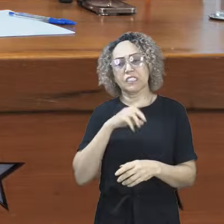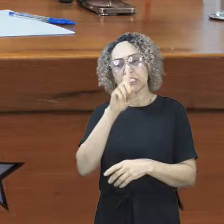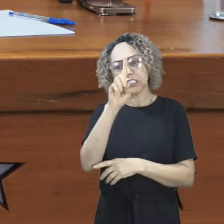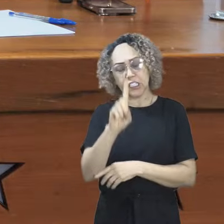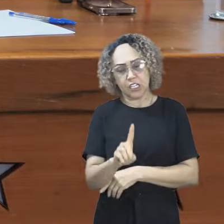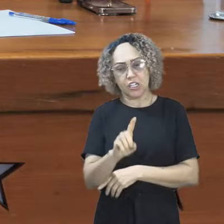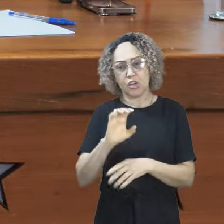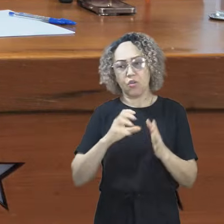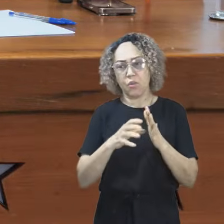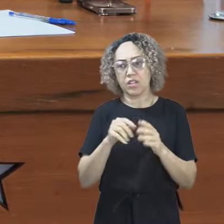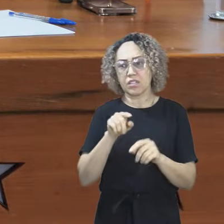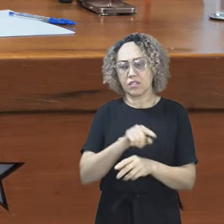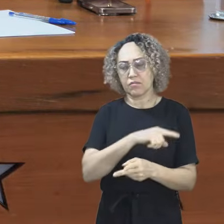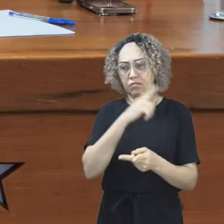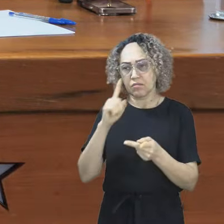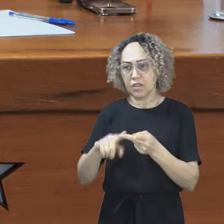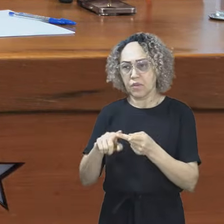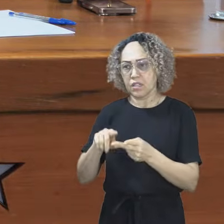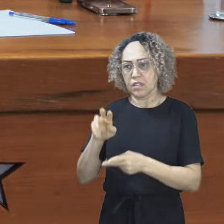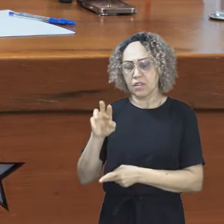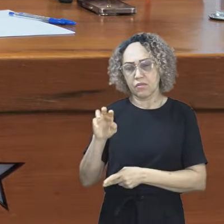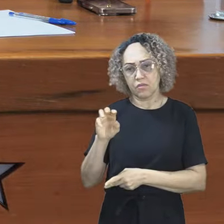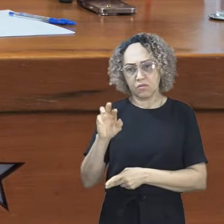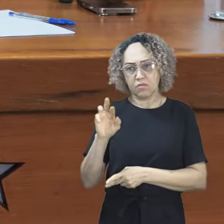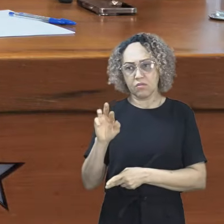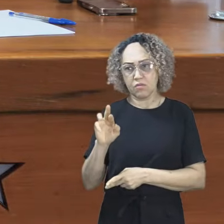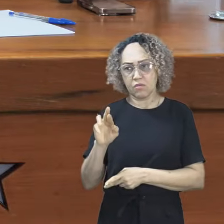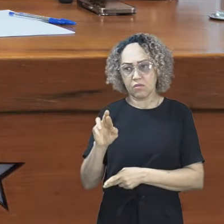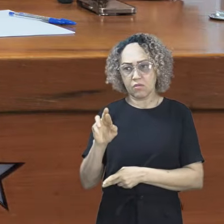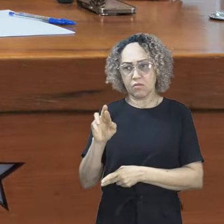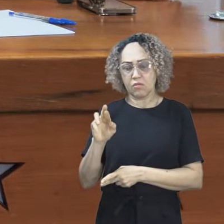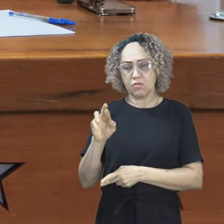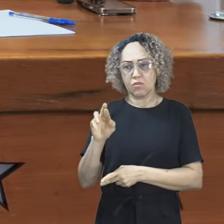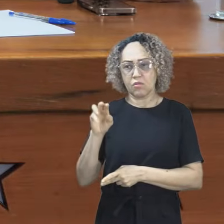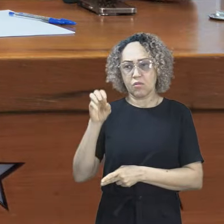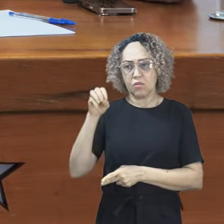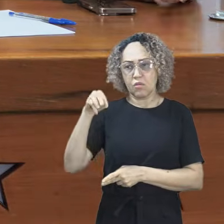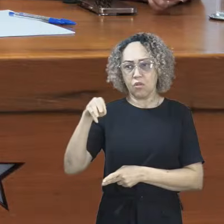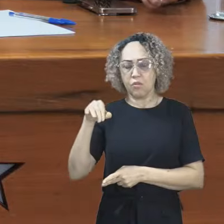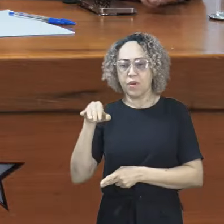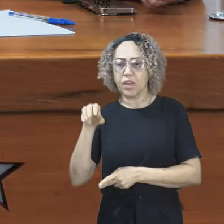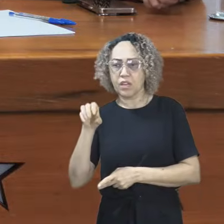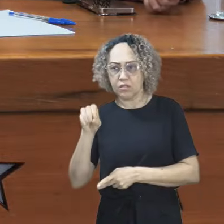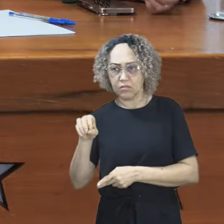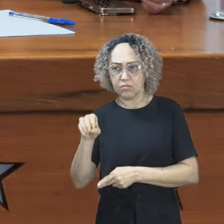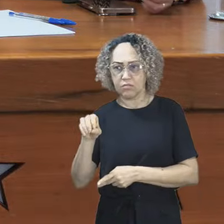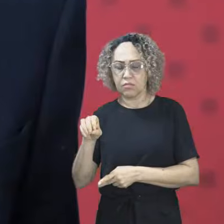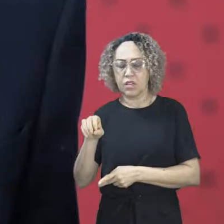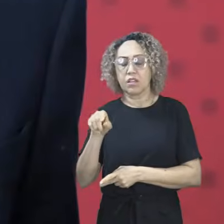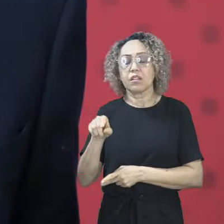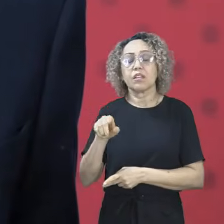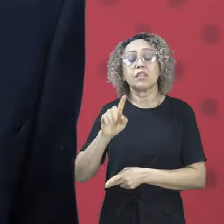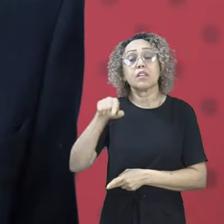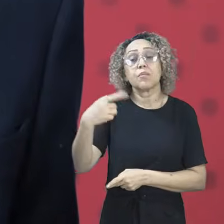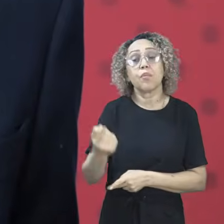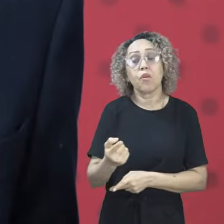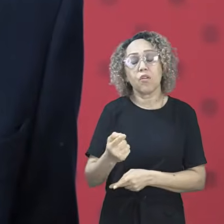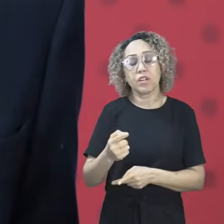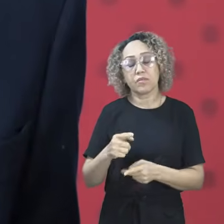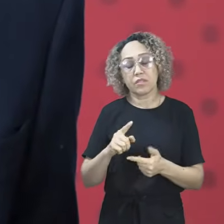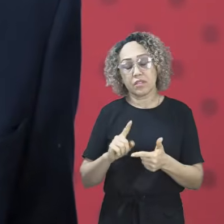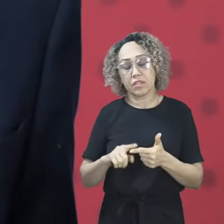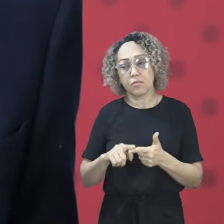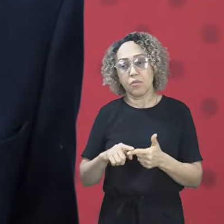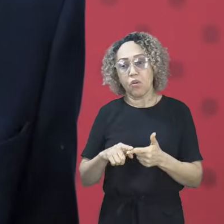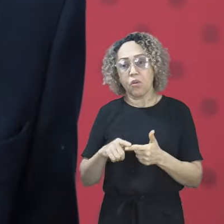vocês, se quiserem, podem pegar também no nosso site, que esses resultados vão estar lá colocados,